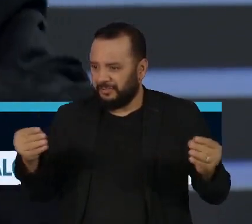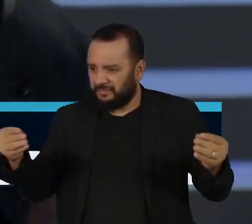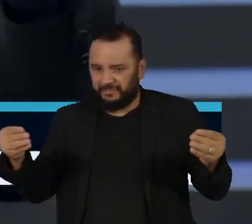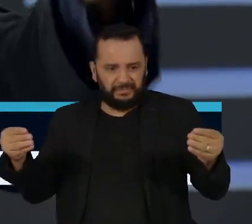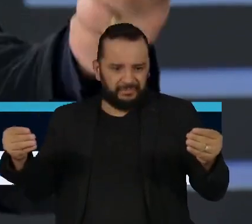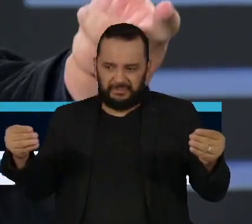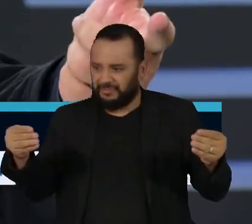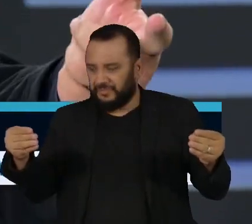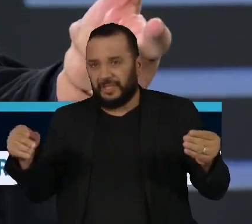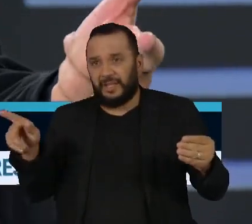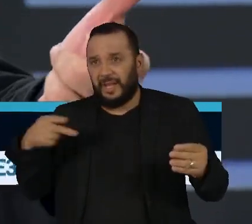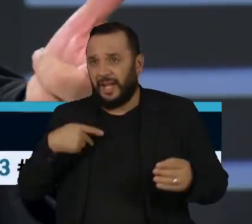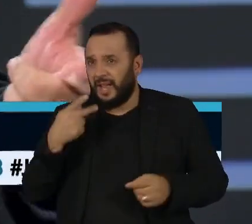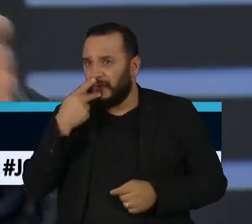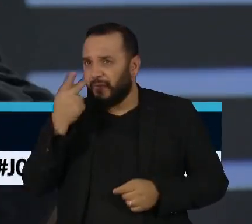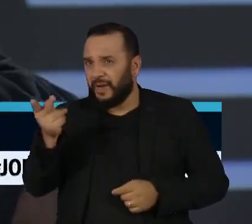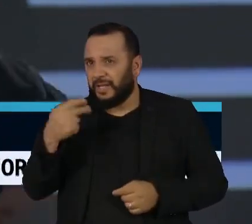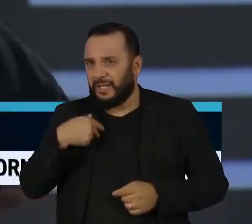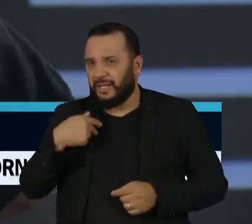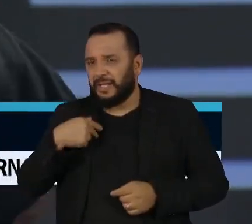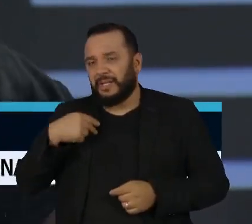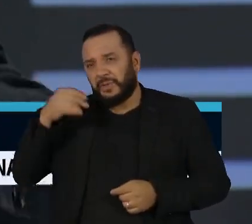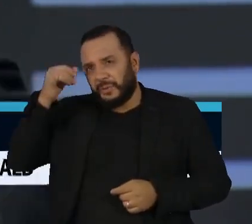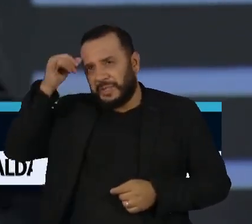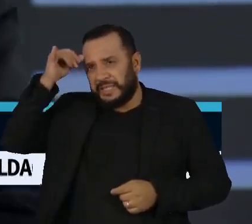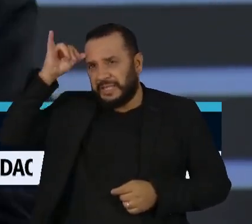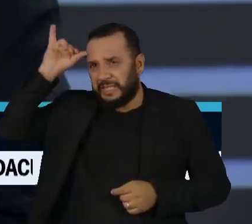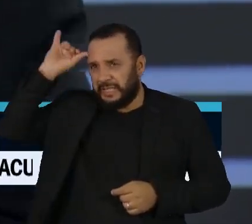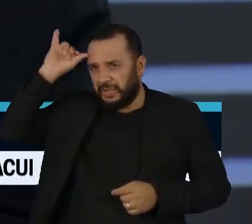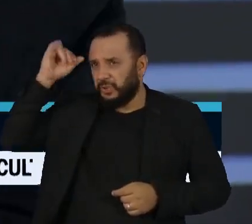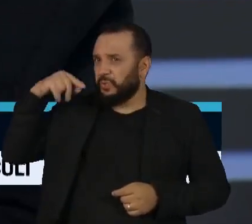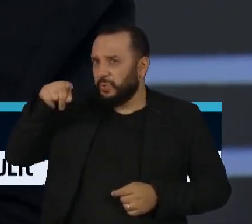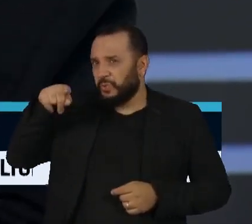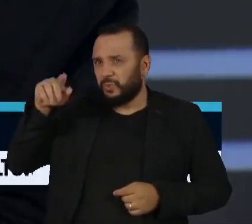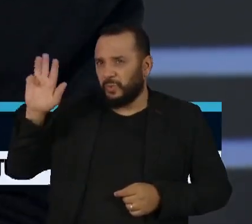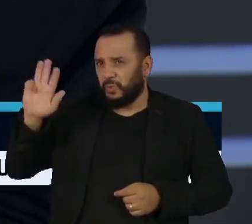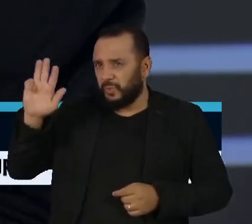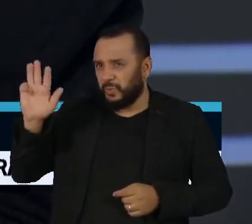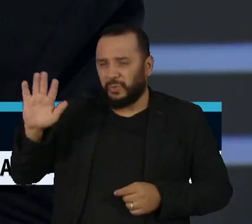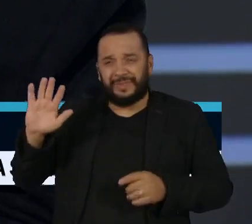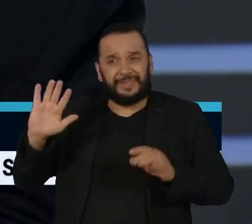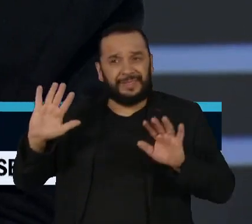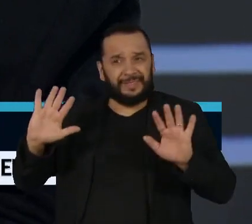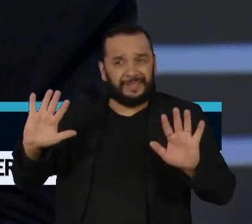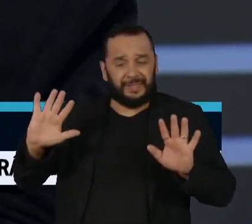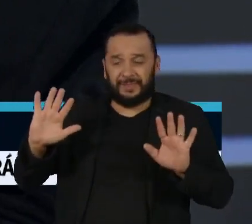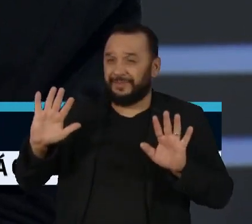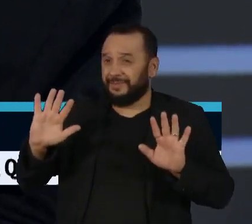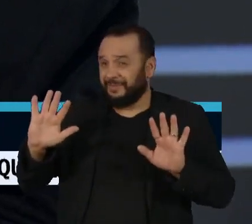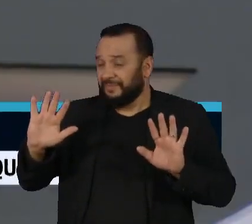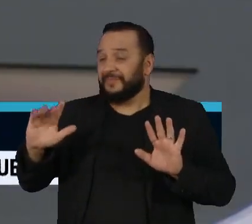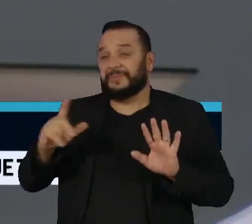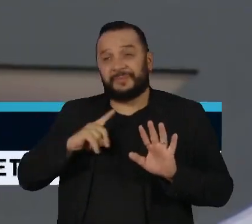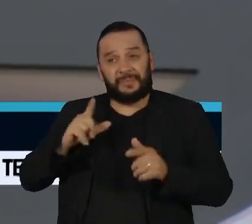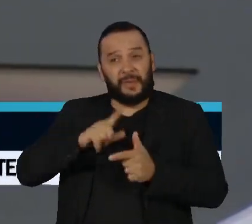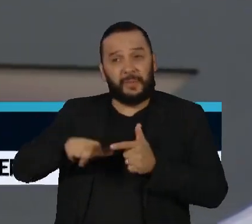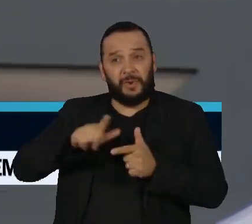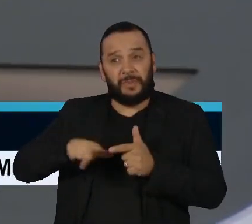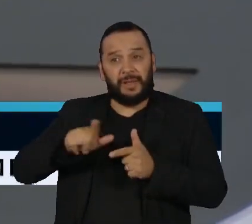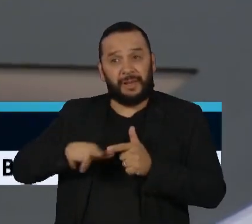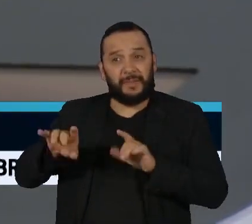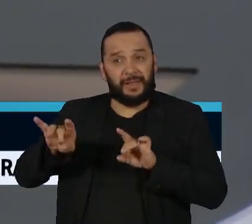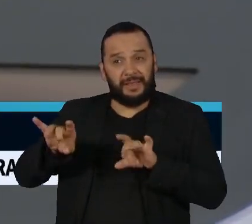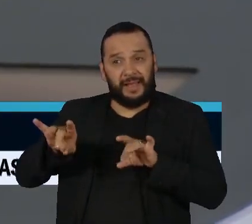triplex quando ela tava falando do sítio o famoso sítio quer dizer então houve uma questão técnica no processo